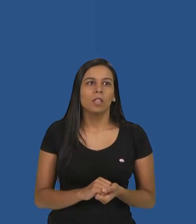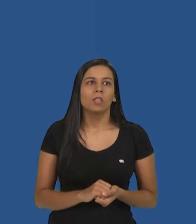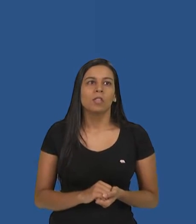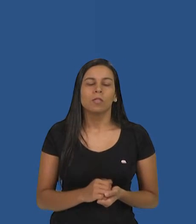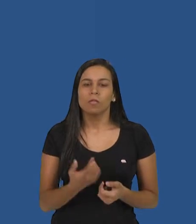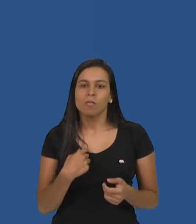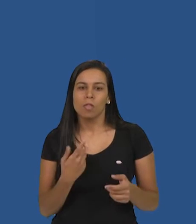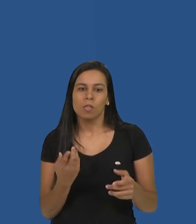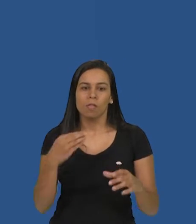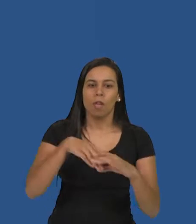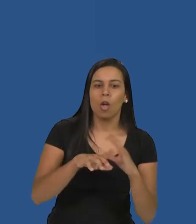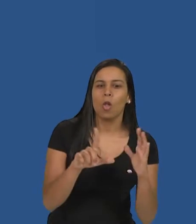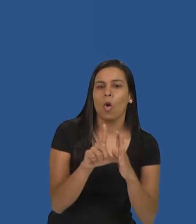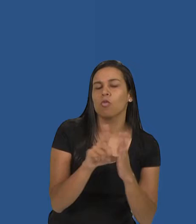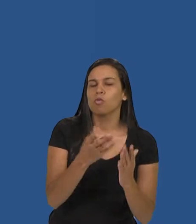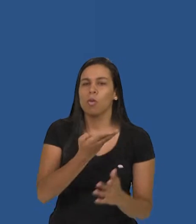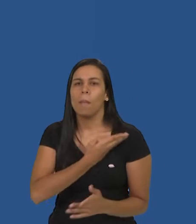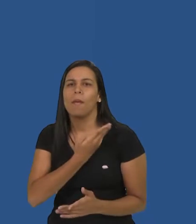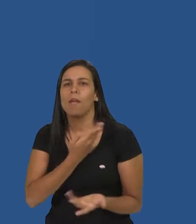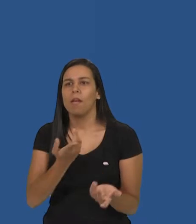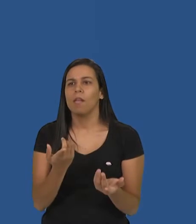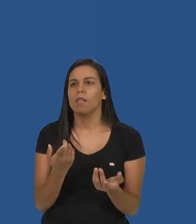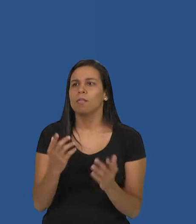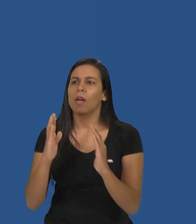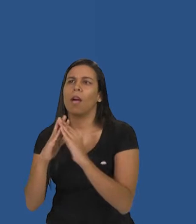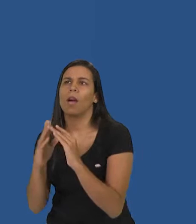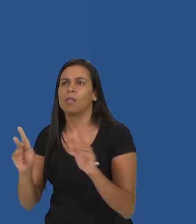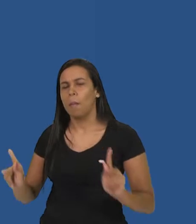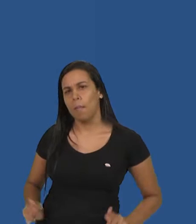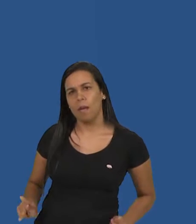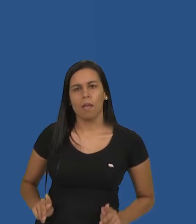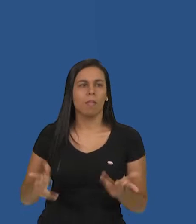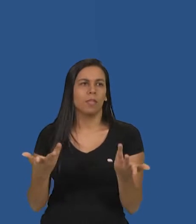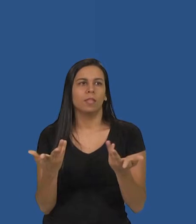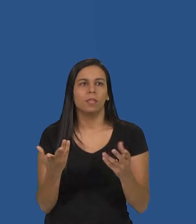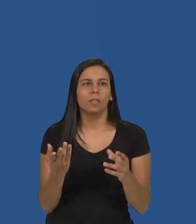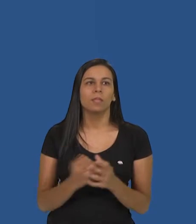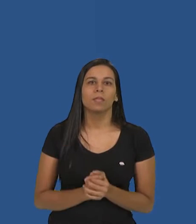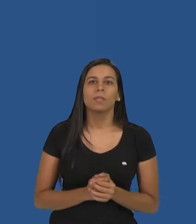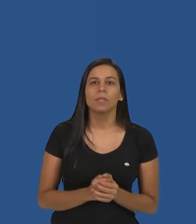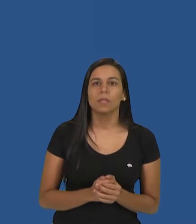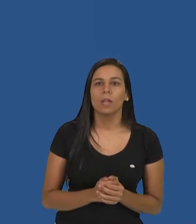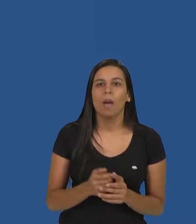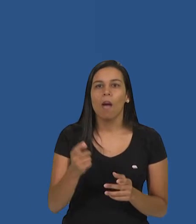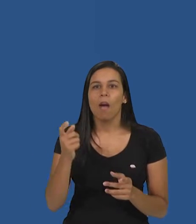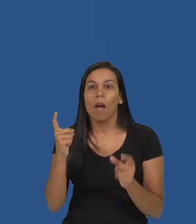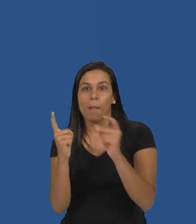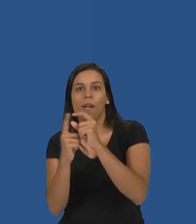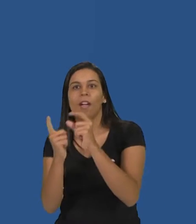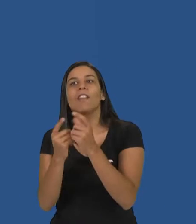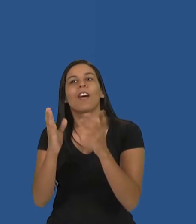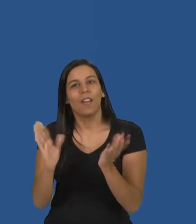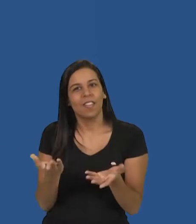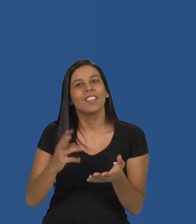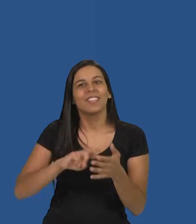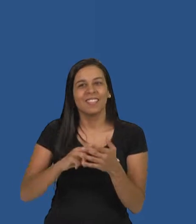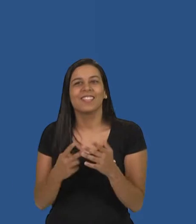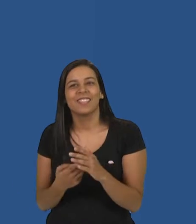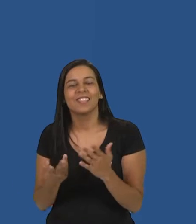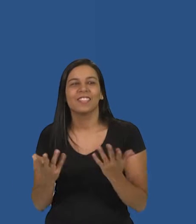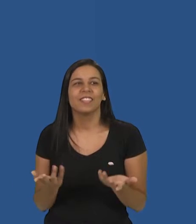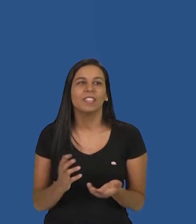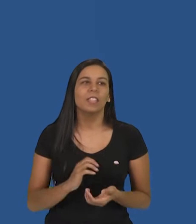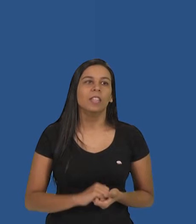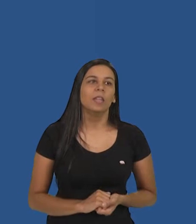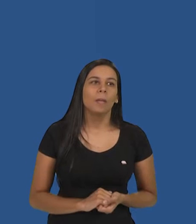uma amiga, eu posso estar na casa de uma prima. Então agora as palavras dara e zunica fizeram sentido. Antes eram apenas palavras isoladas. Vai